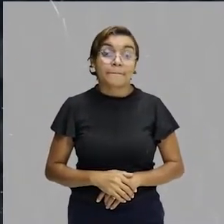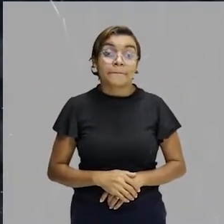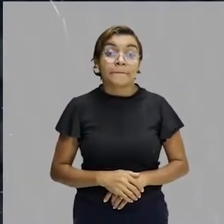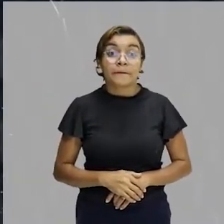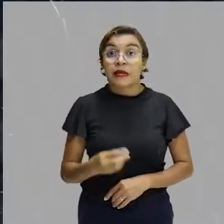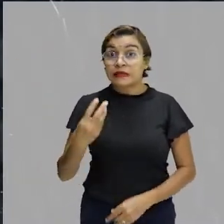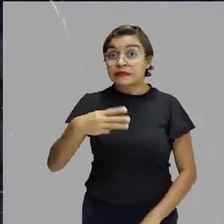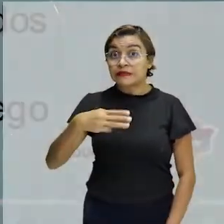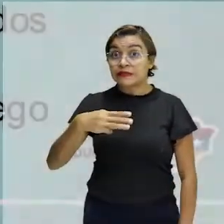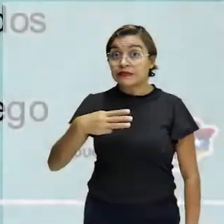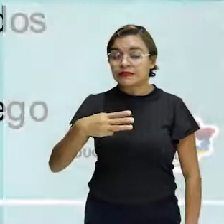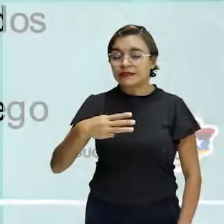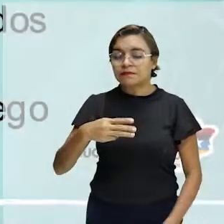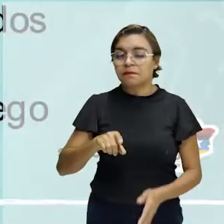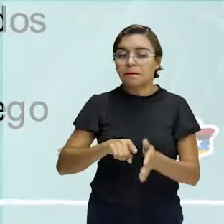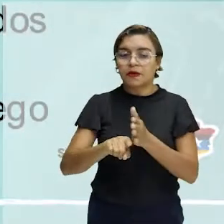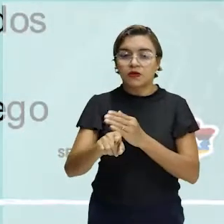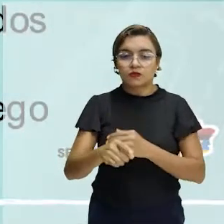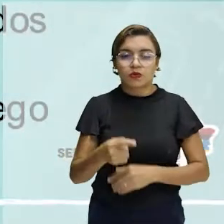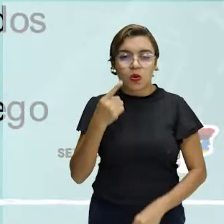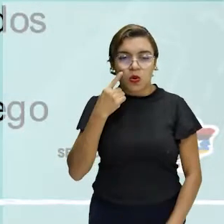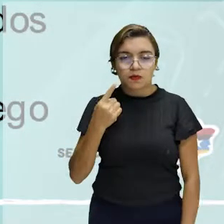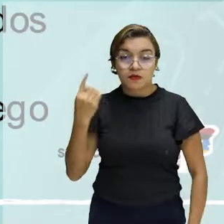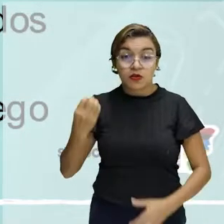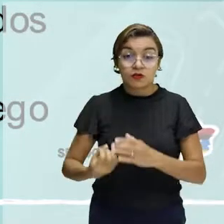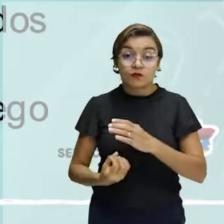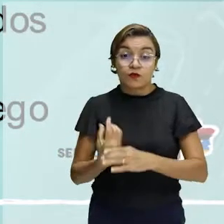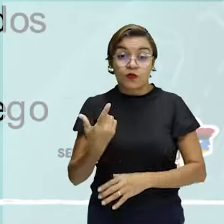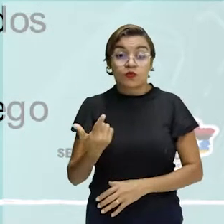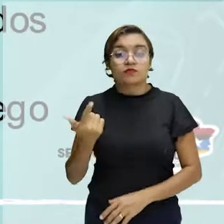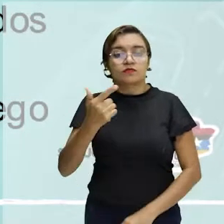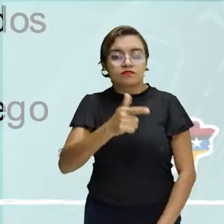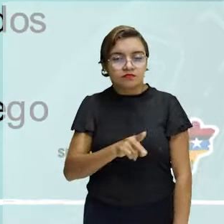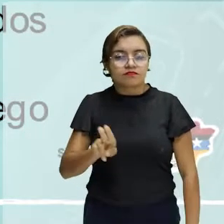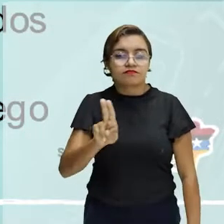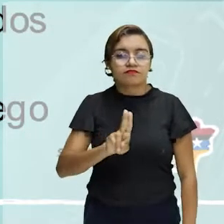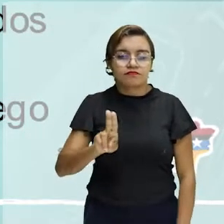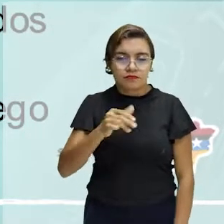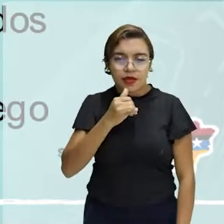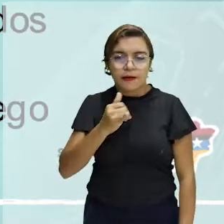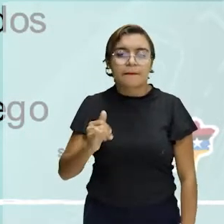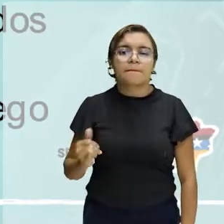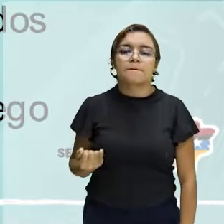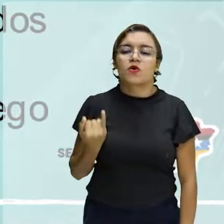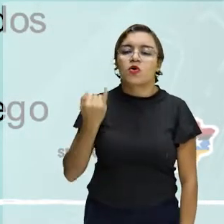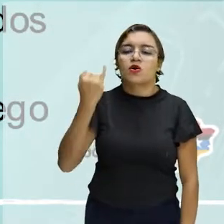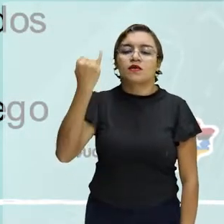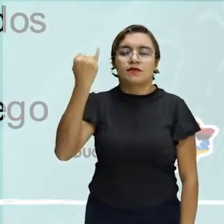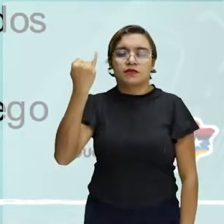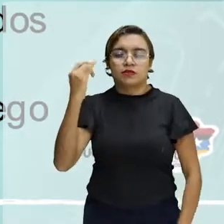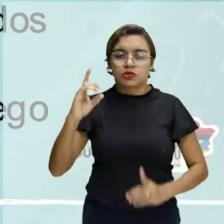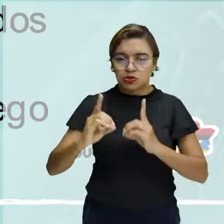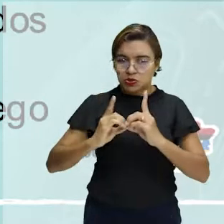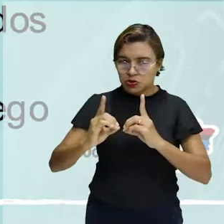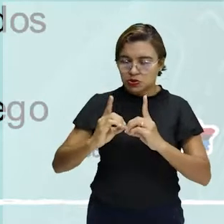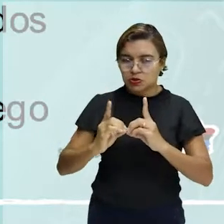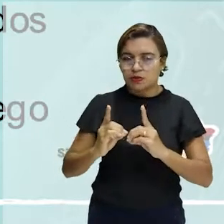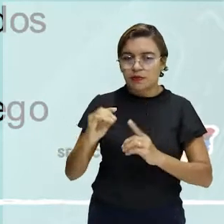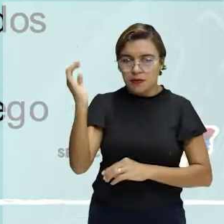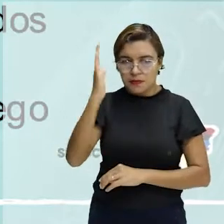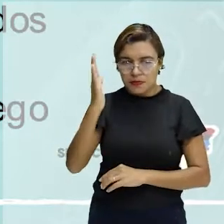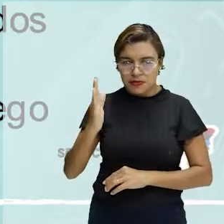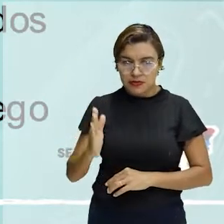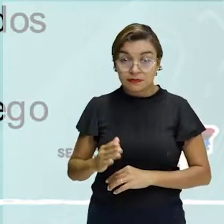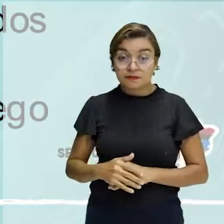Olha a terceira. As fontes renováveis de energia são muito importantes para a dinâmica energética brasileira. Beleza. Uma